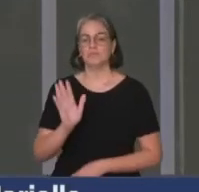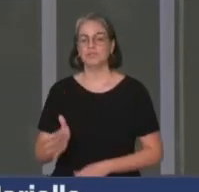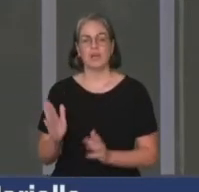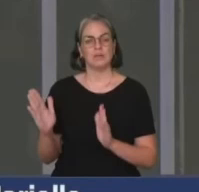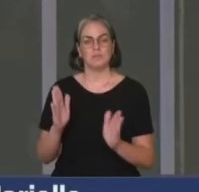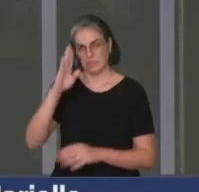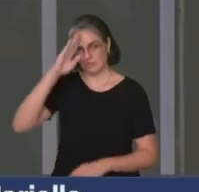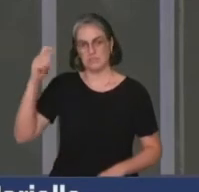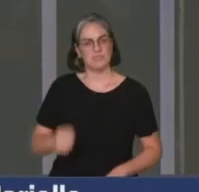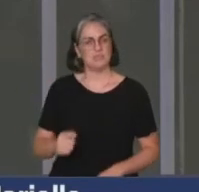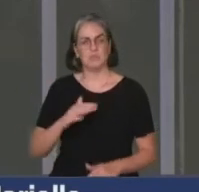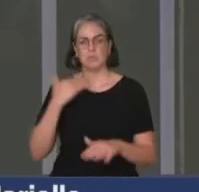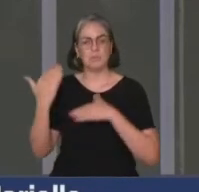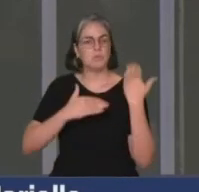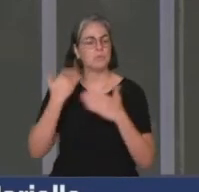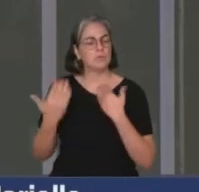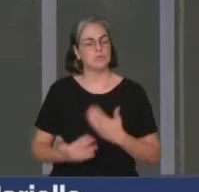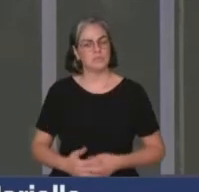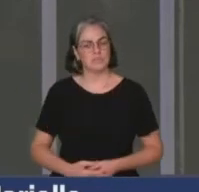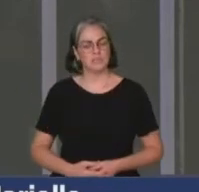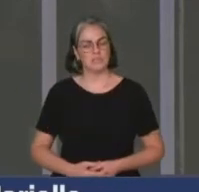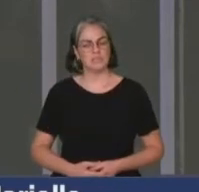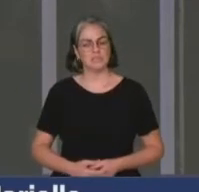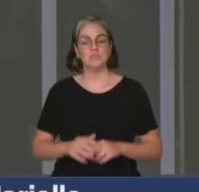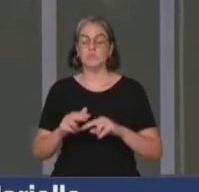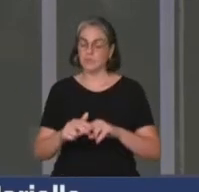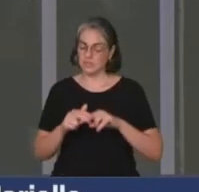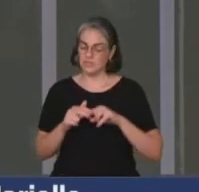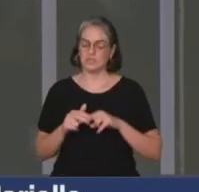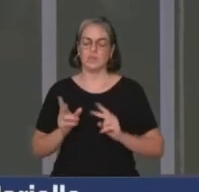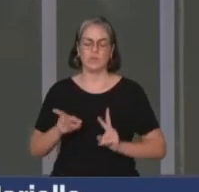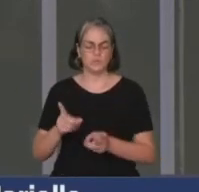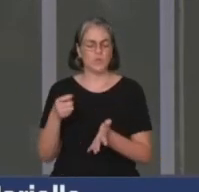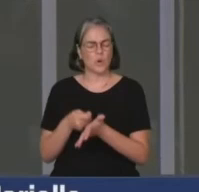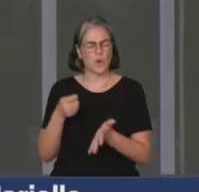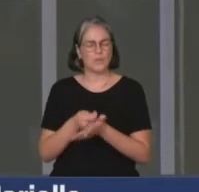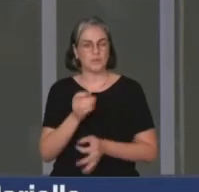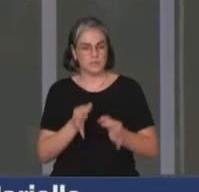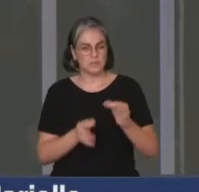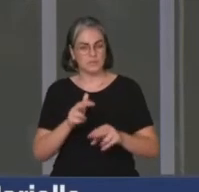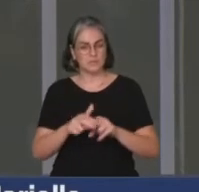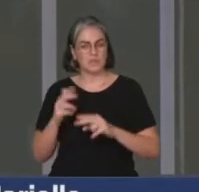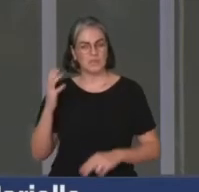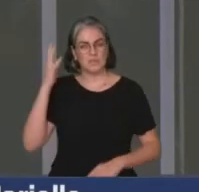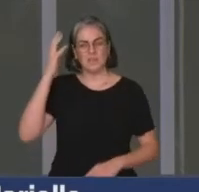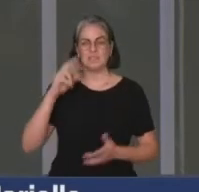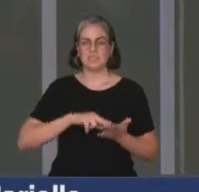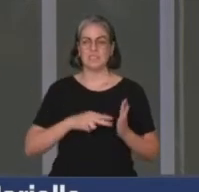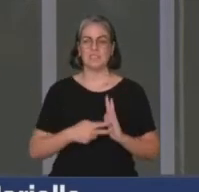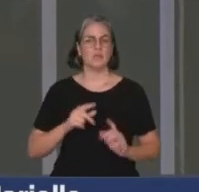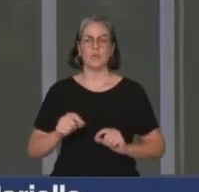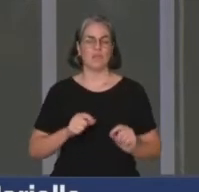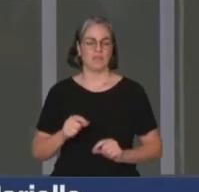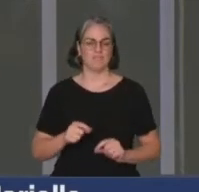extremamente sangrentas. Dessa maneira, seguir cobrando justiça por Marielle é um ato democrático, é uma exigência